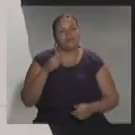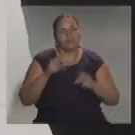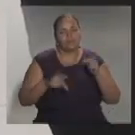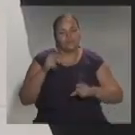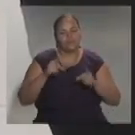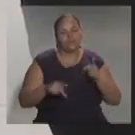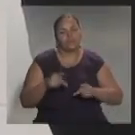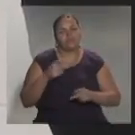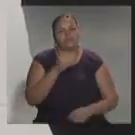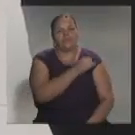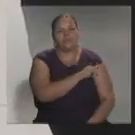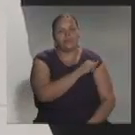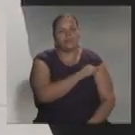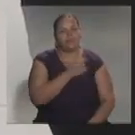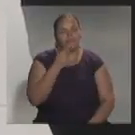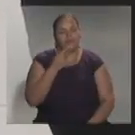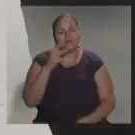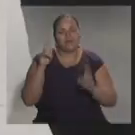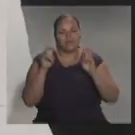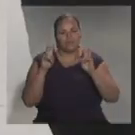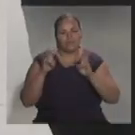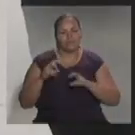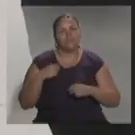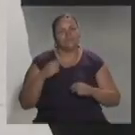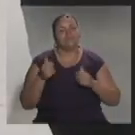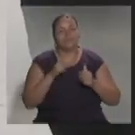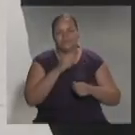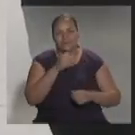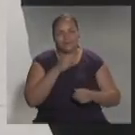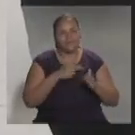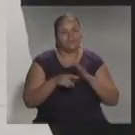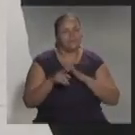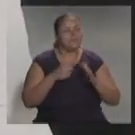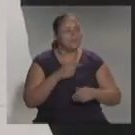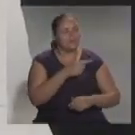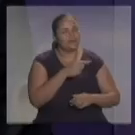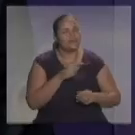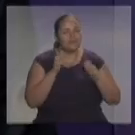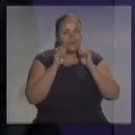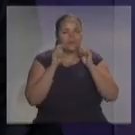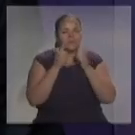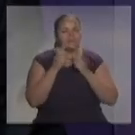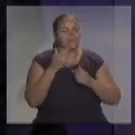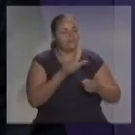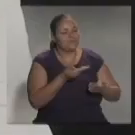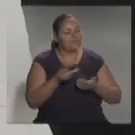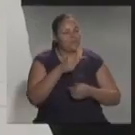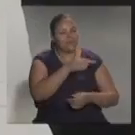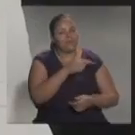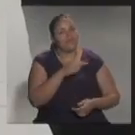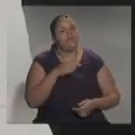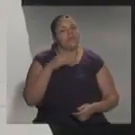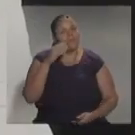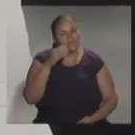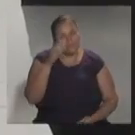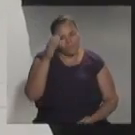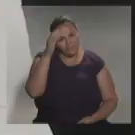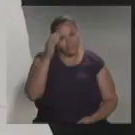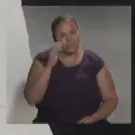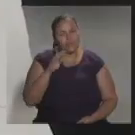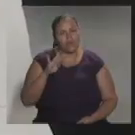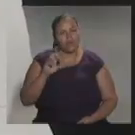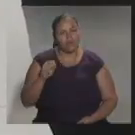população carioca? Para falar sobre esse assunto, o Alerj Entrevista recebe o deputado Tio Carlos, que também vai discutir a situação